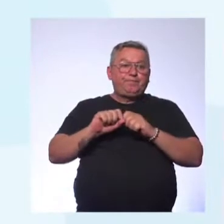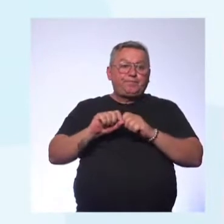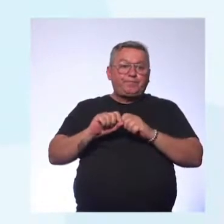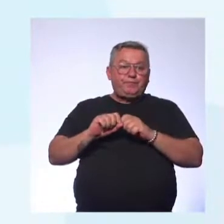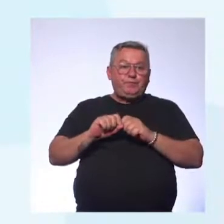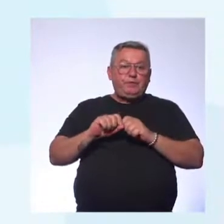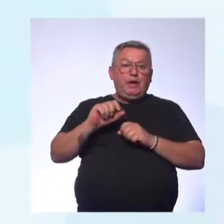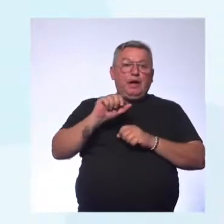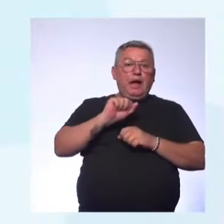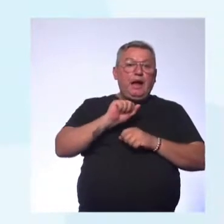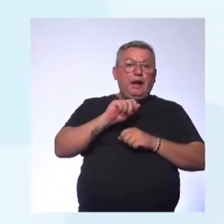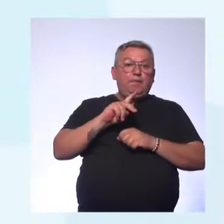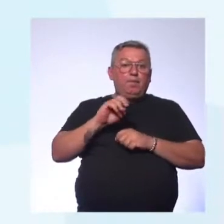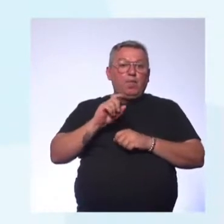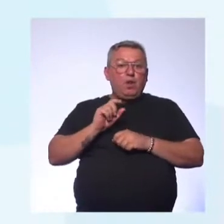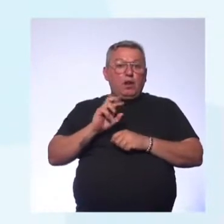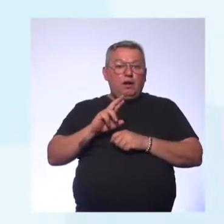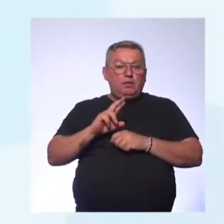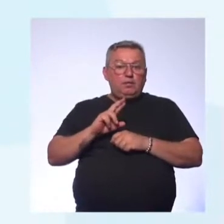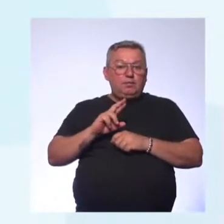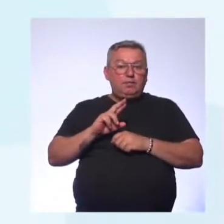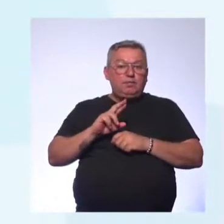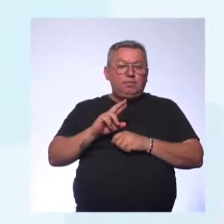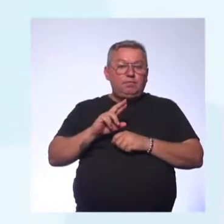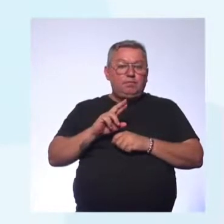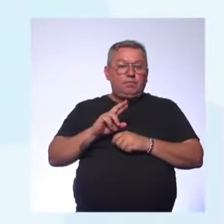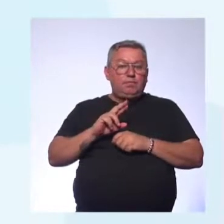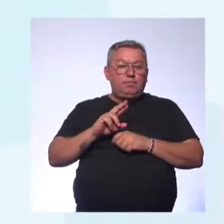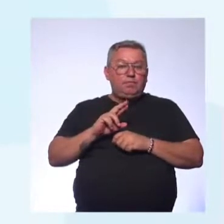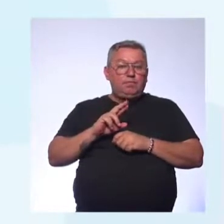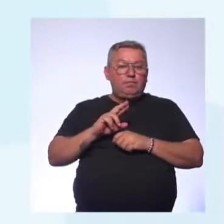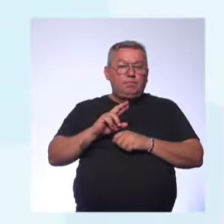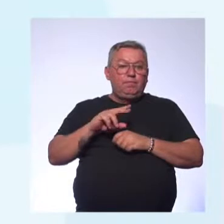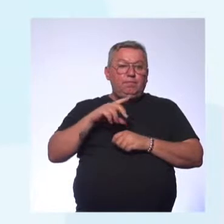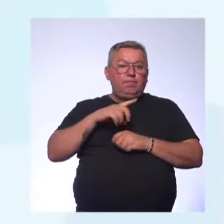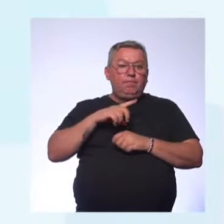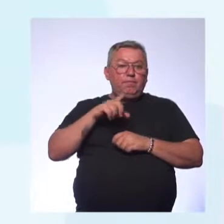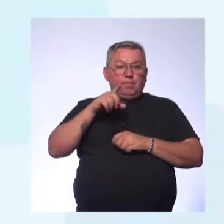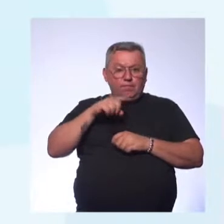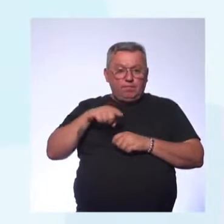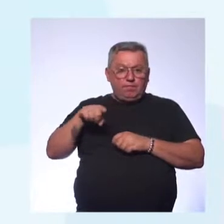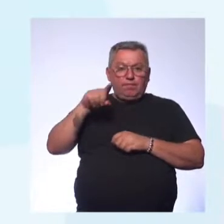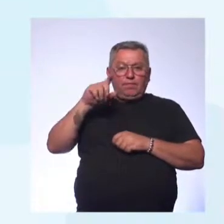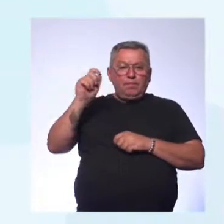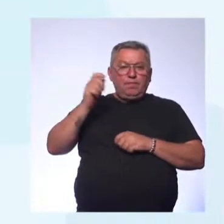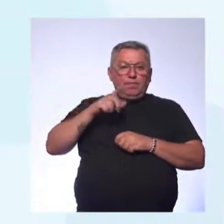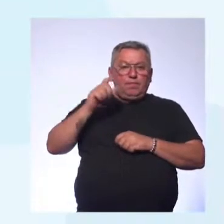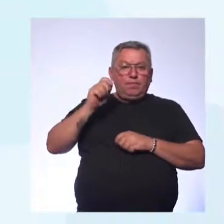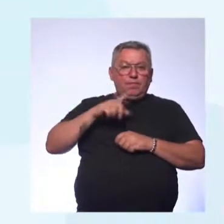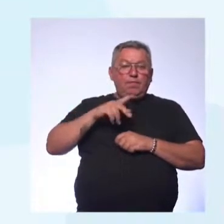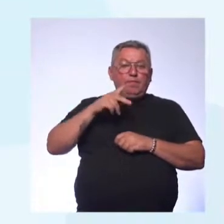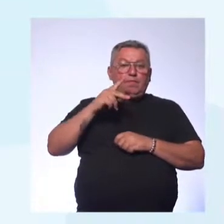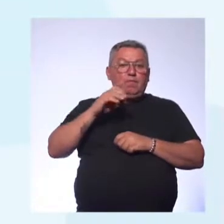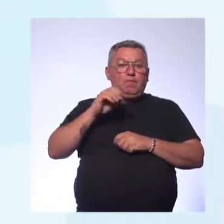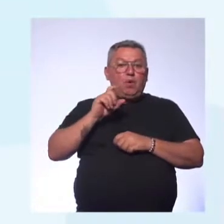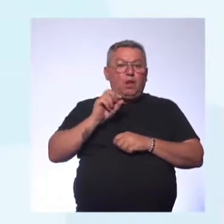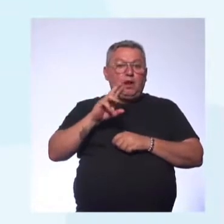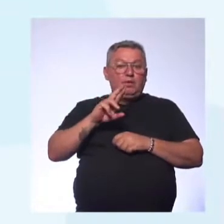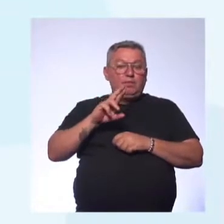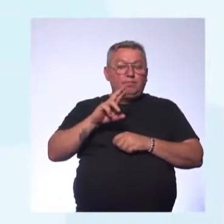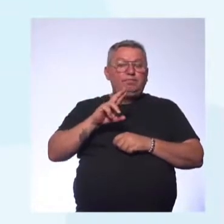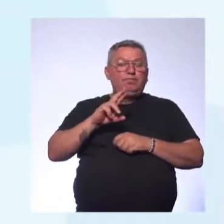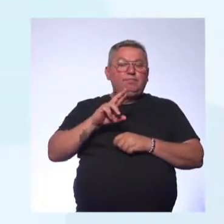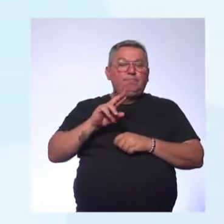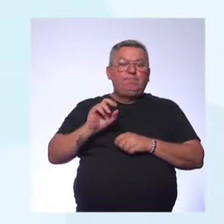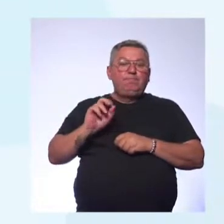a polar certo e Aqui nós temos essa parte ela é chamada de Polar